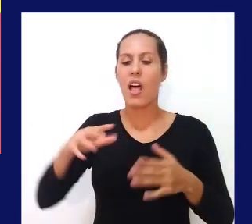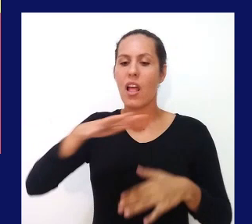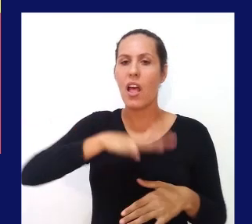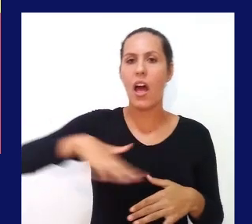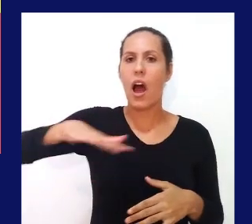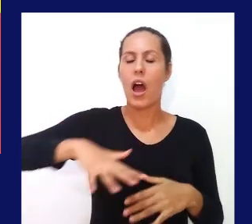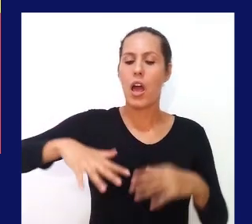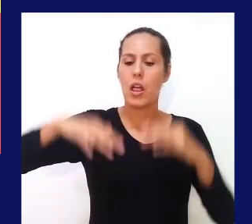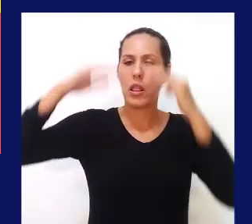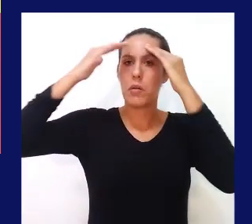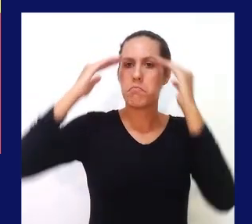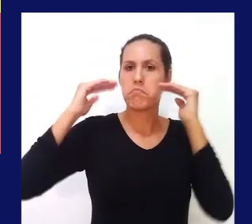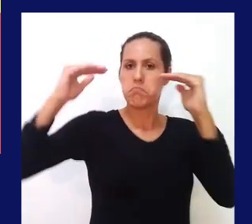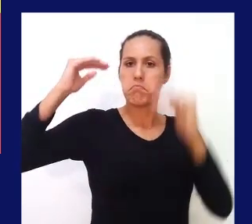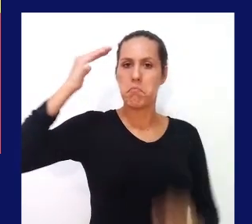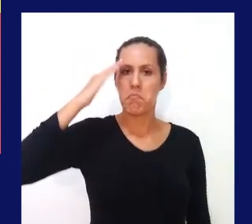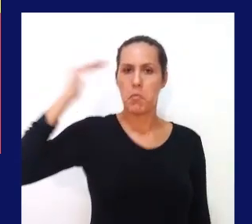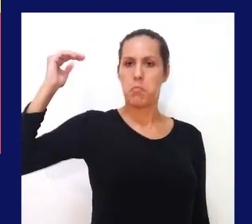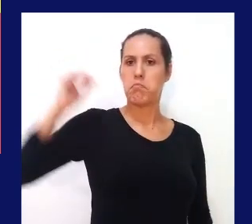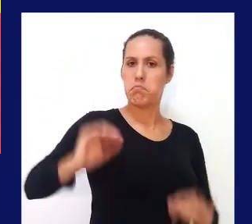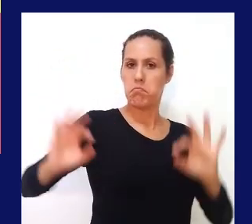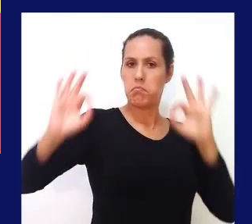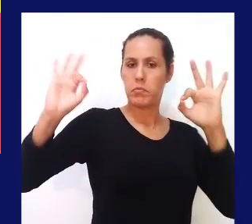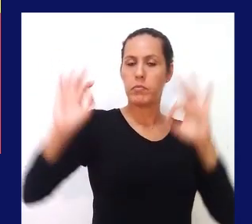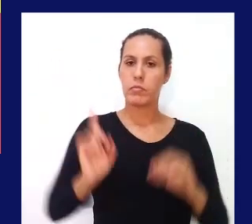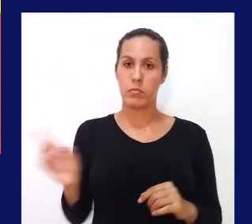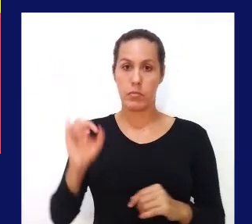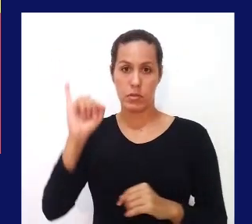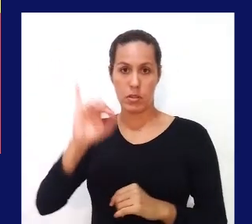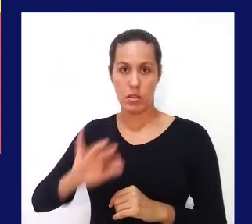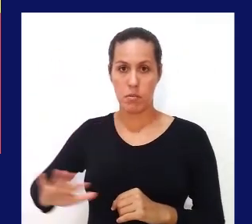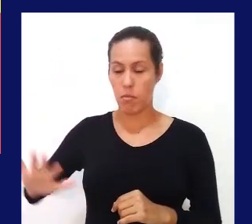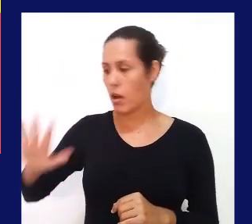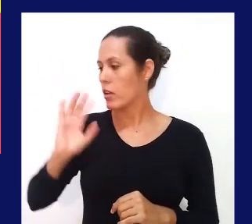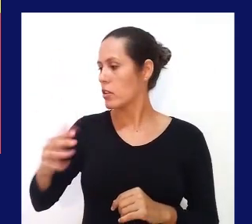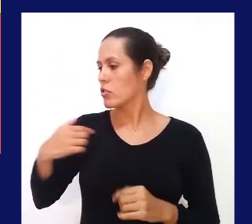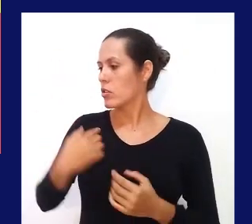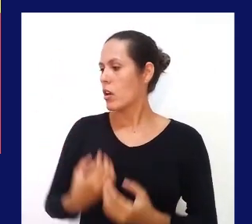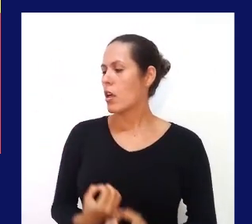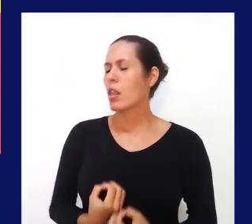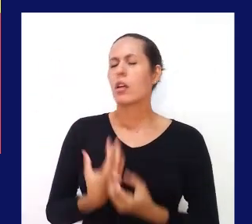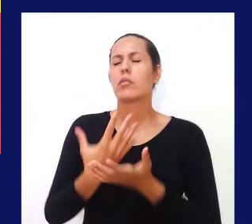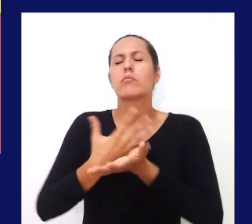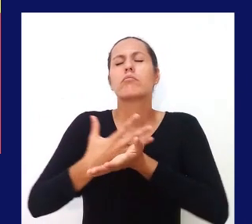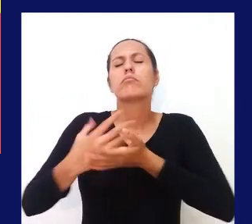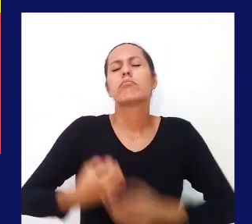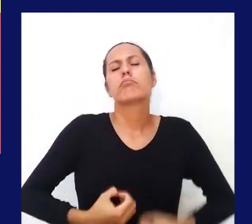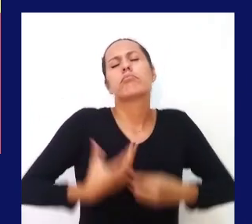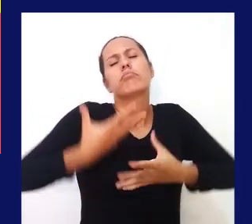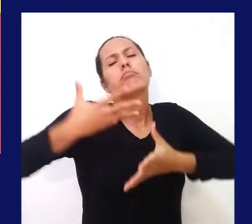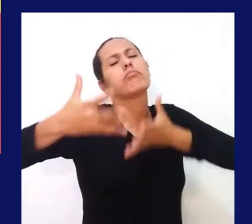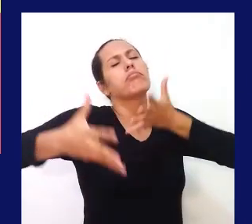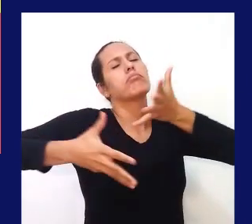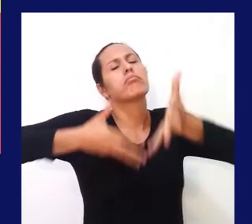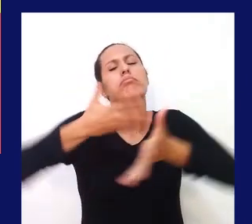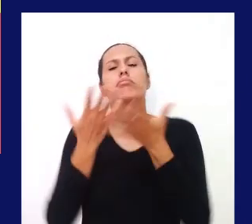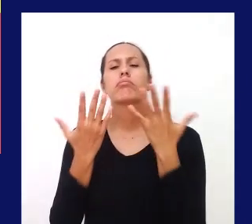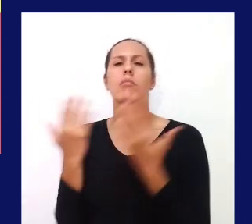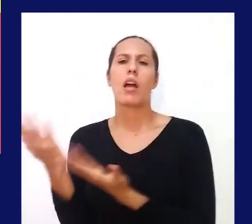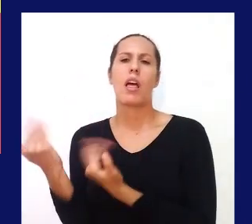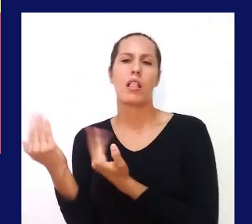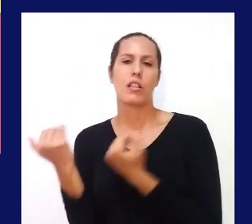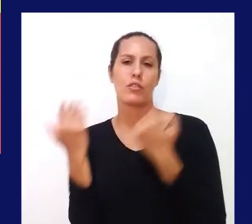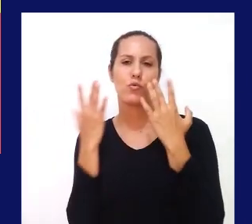ela é muito respeitada. Na primeira imagem, tem ela já encenando um espetáculo